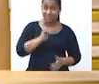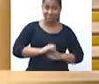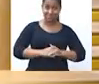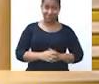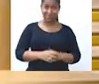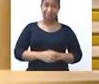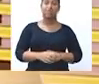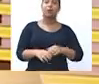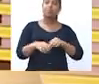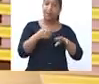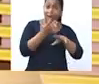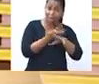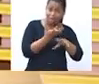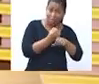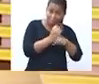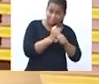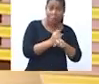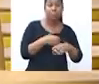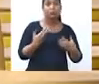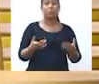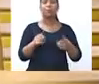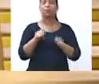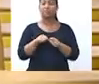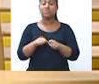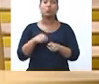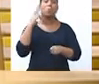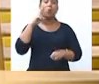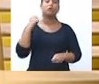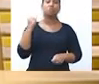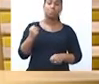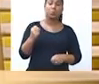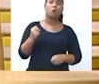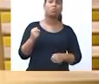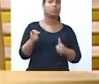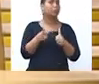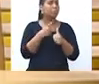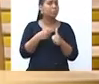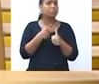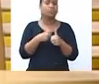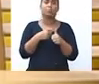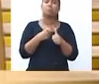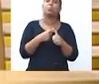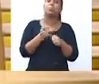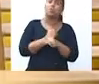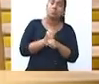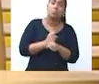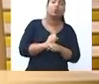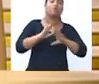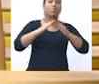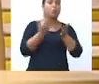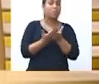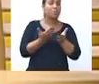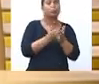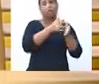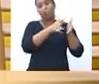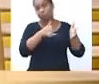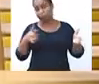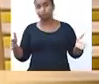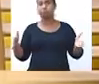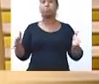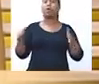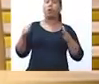as ciências exatas. Então, a gente montou o Rosa Choque. No primeiro ano foi com uma escola de tempo integral, escola